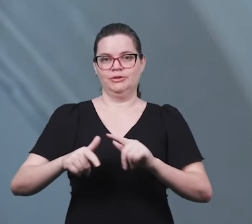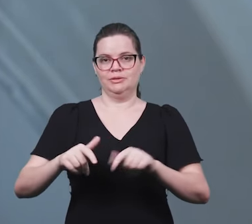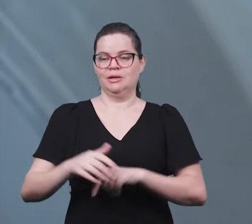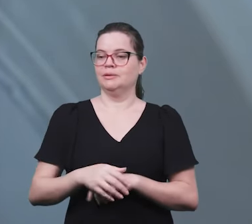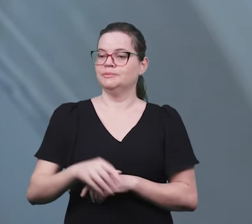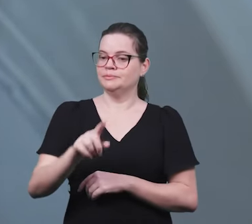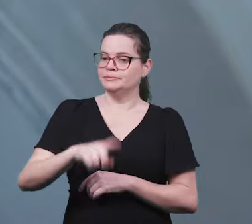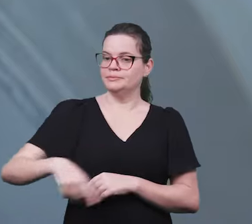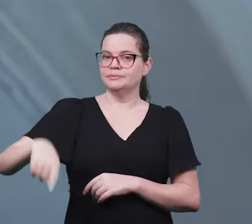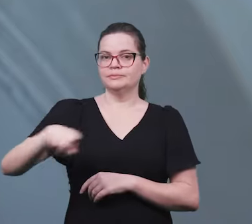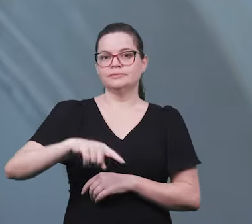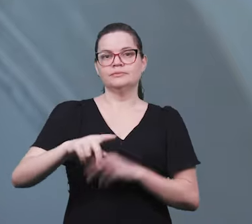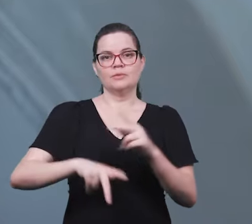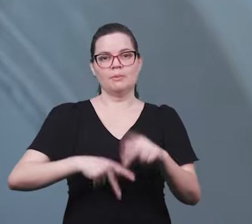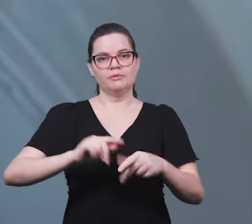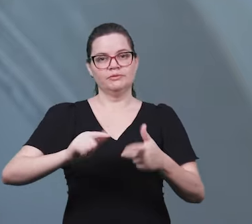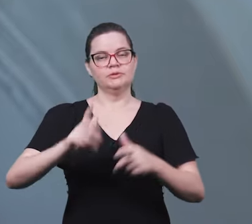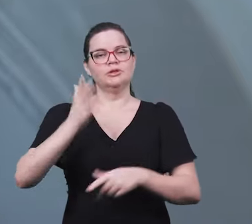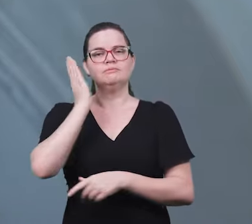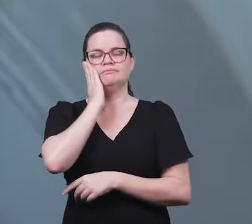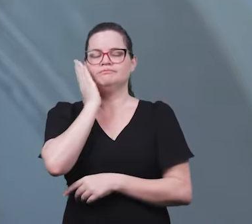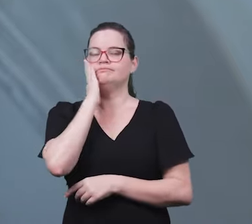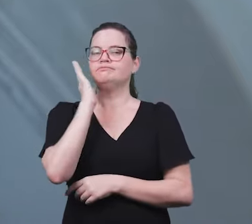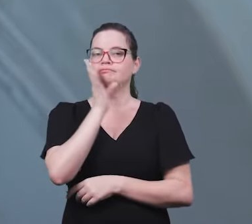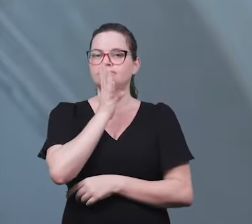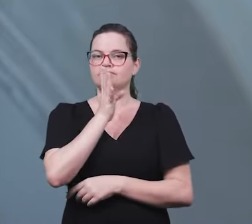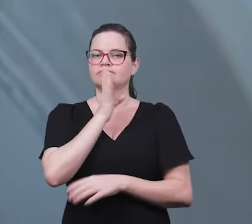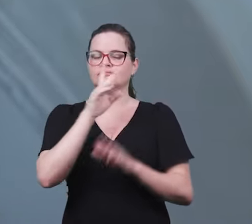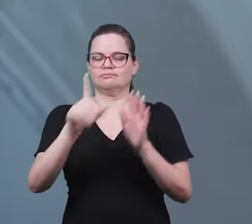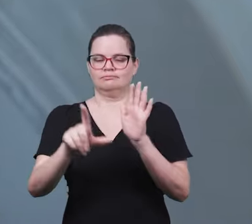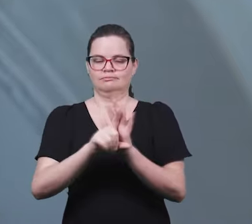conhecia as leis, já conhecia,